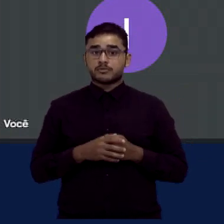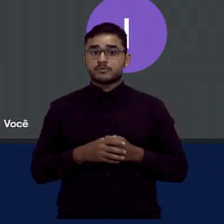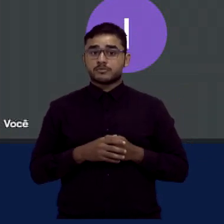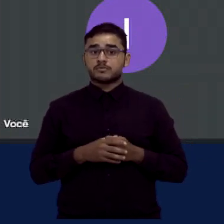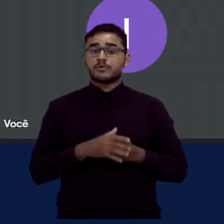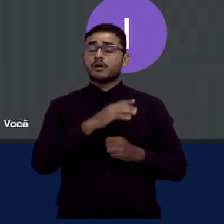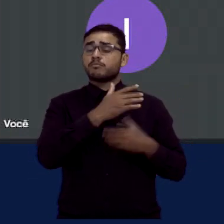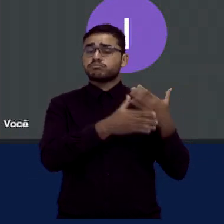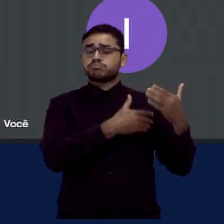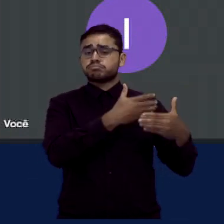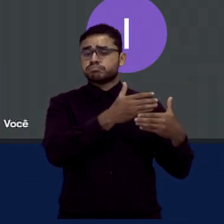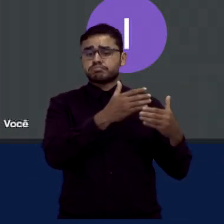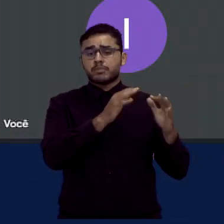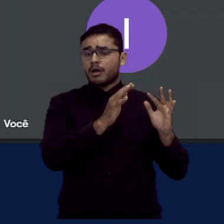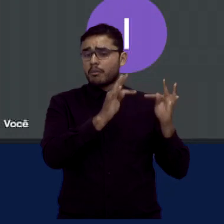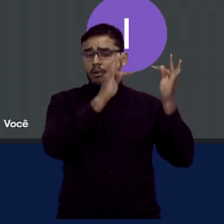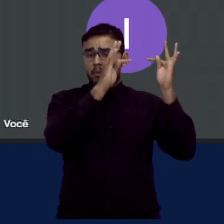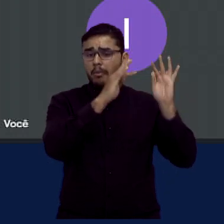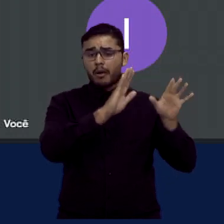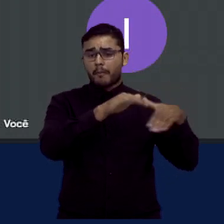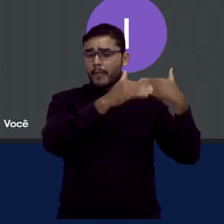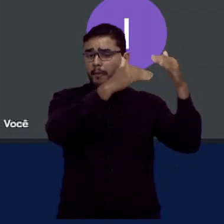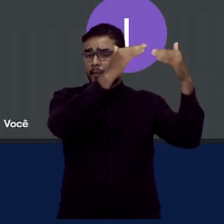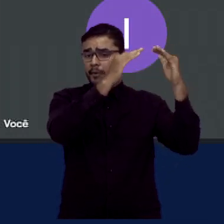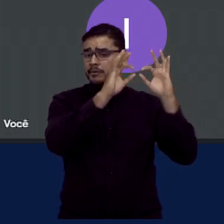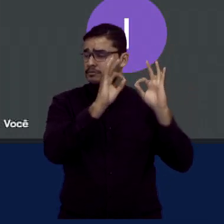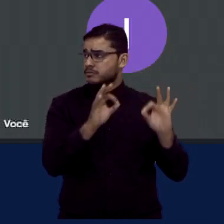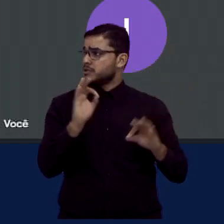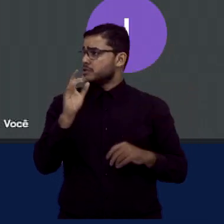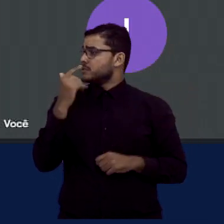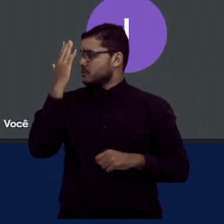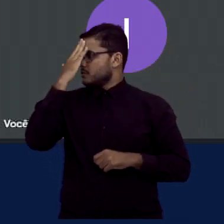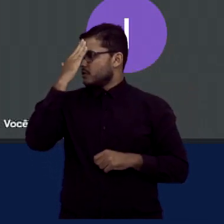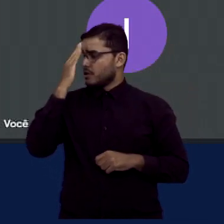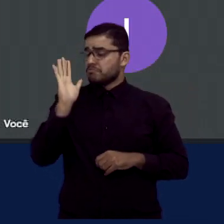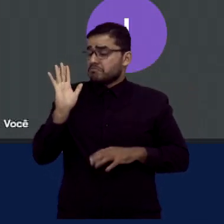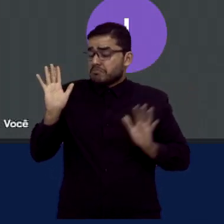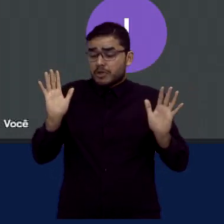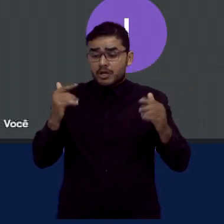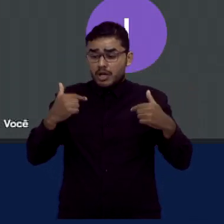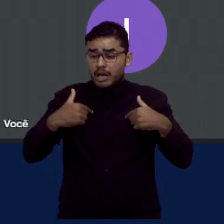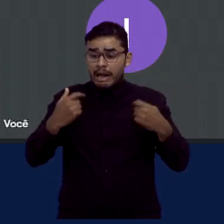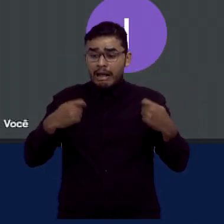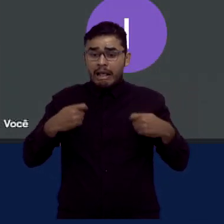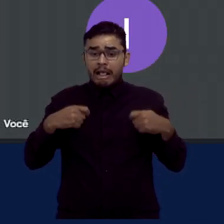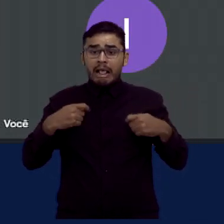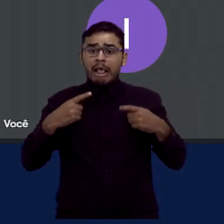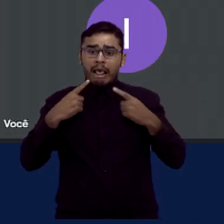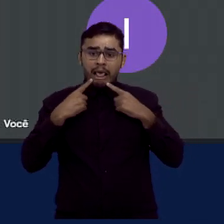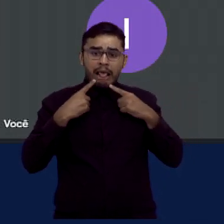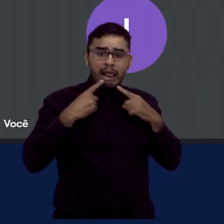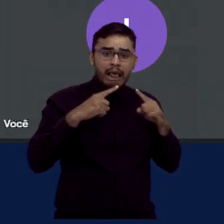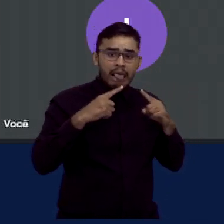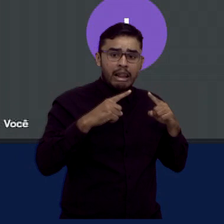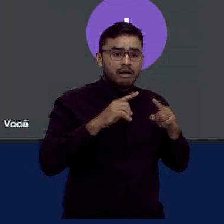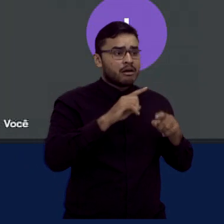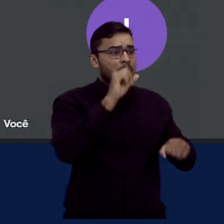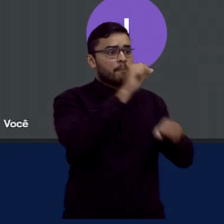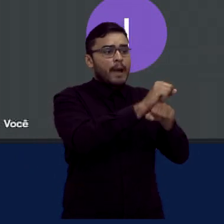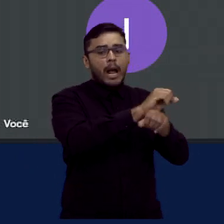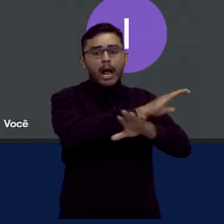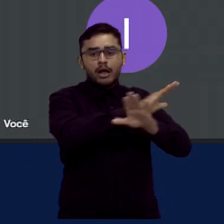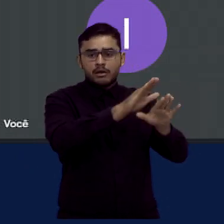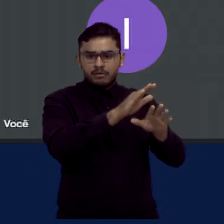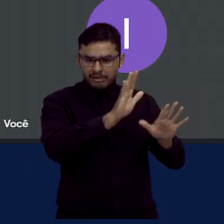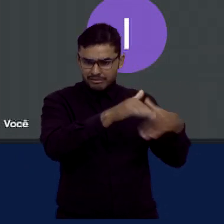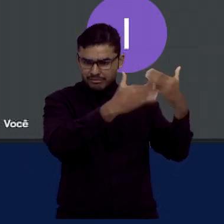próprio desenvolvimento das tecnologias, da nossa cultura, como ela se estabelece hoje. É fato que a IA, por exemplo, em termos de